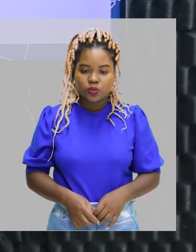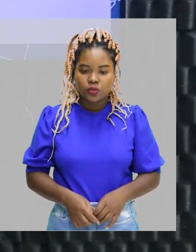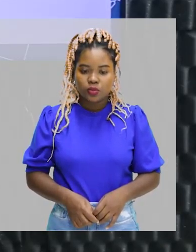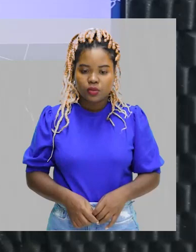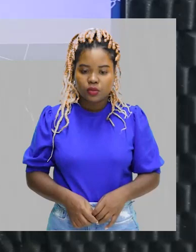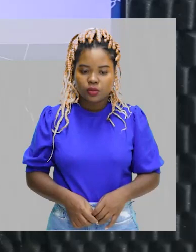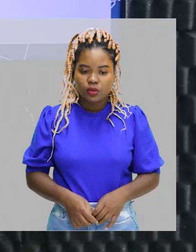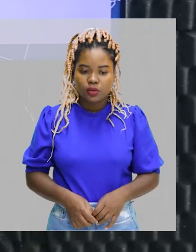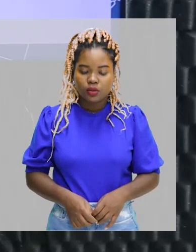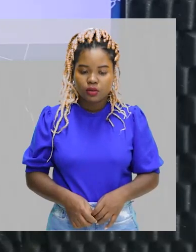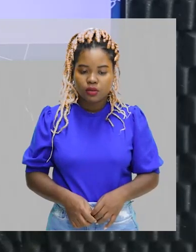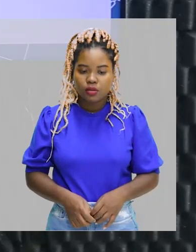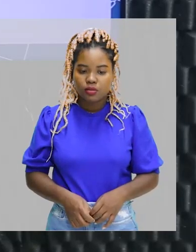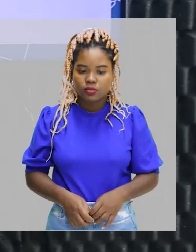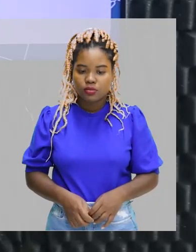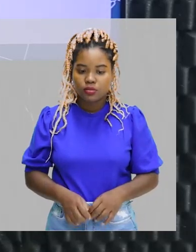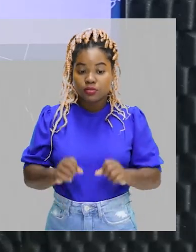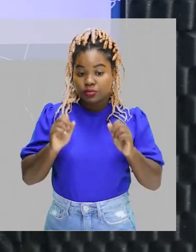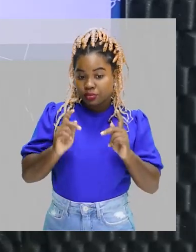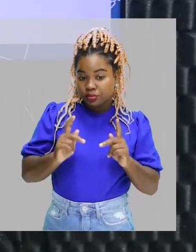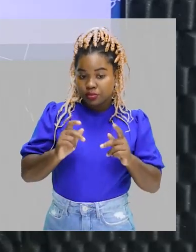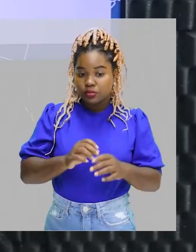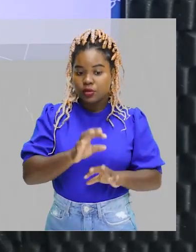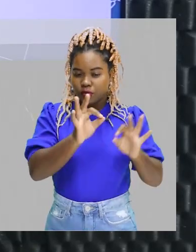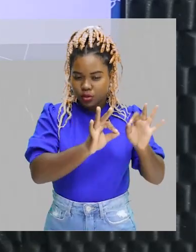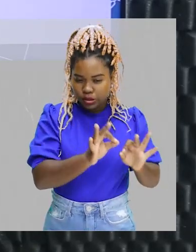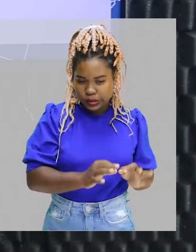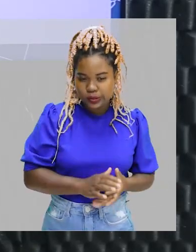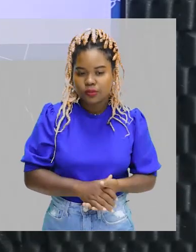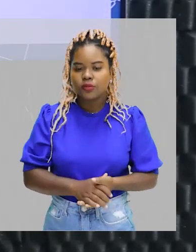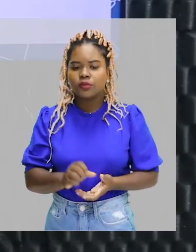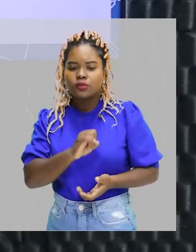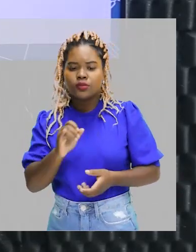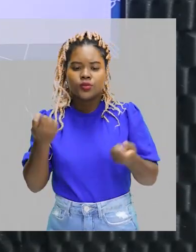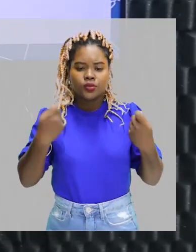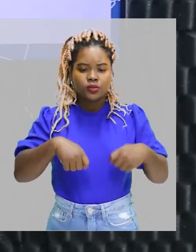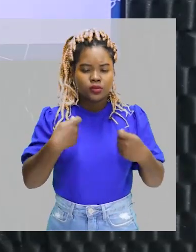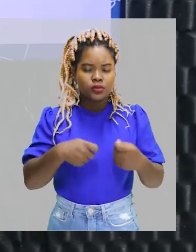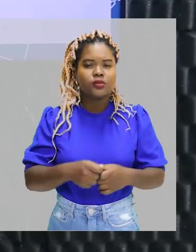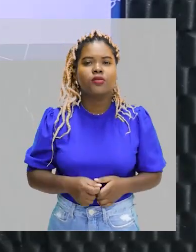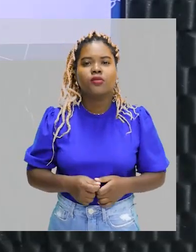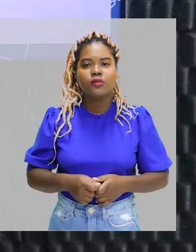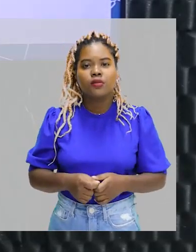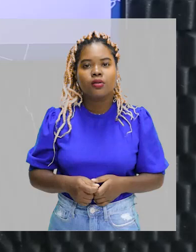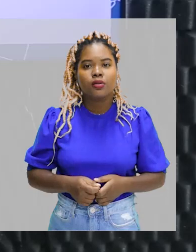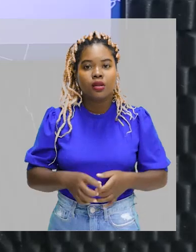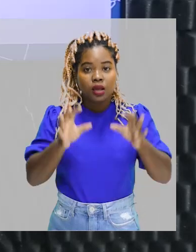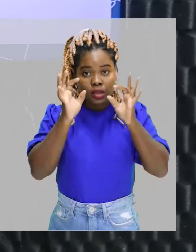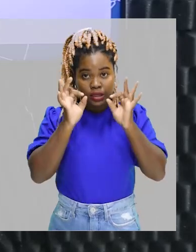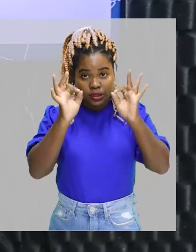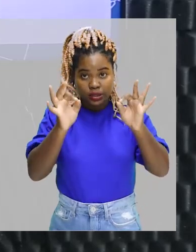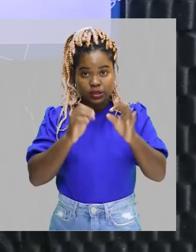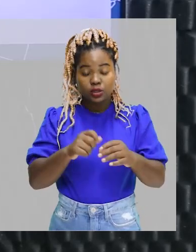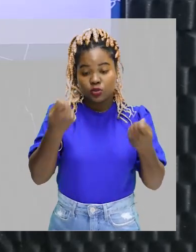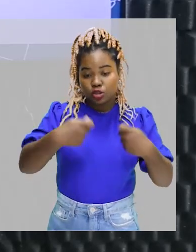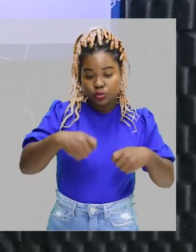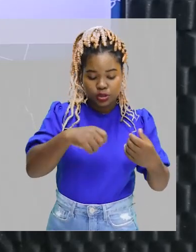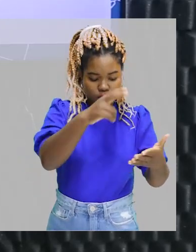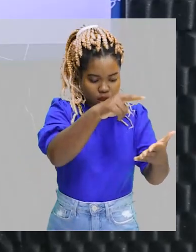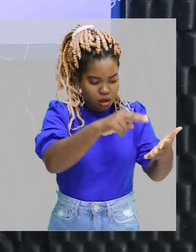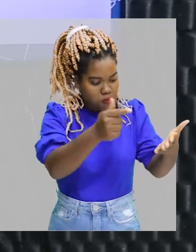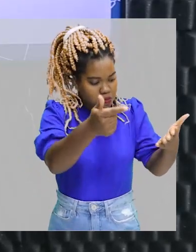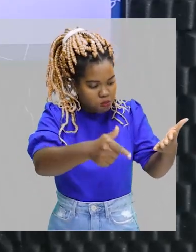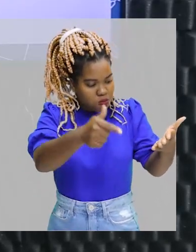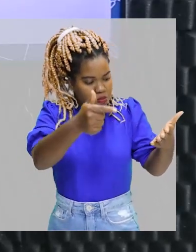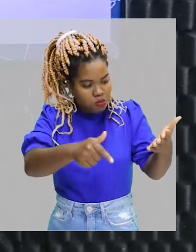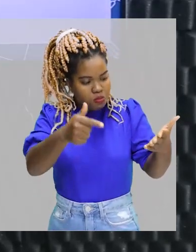molaridade final? Show? Turminha, se for necessário, a gente precisa ler novamente, ler